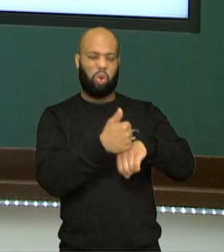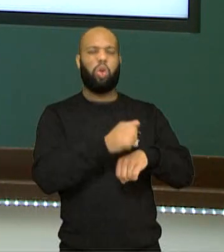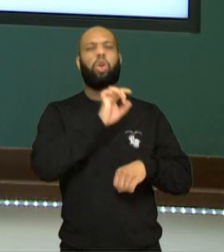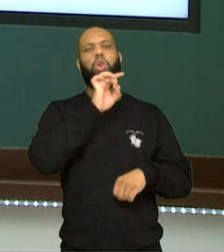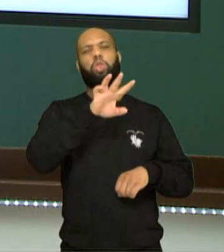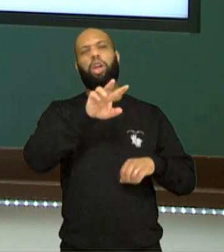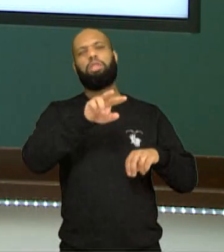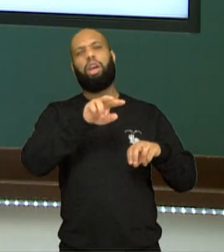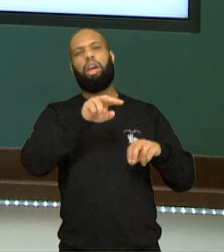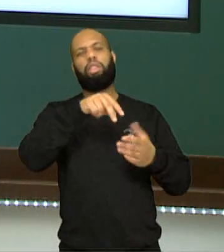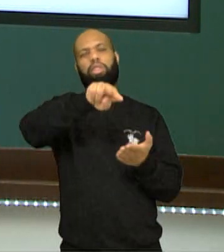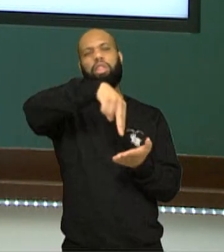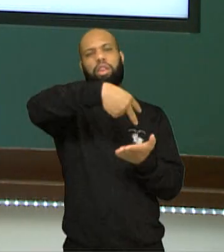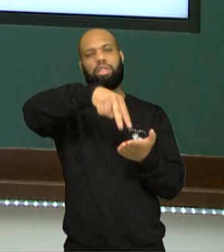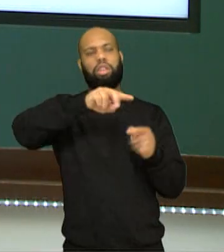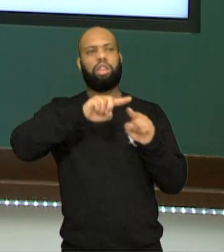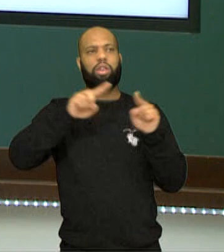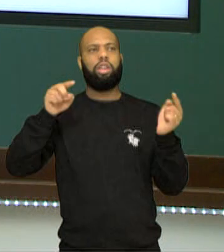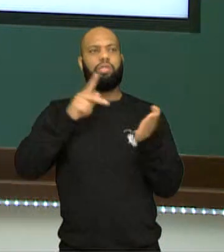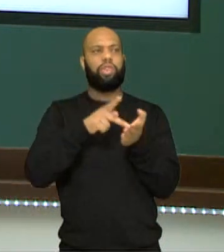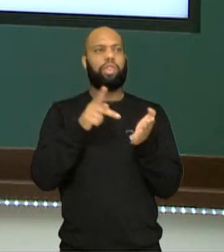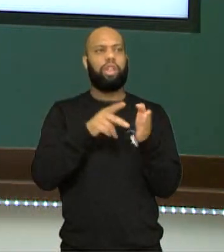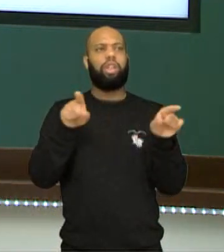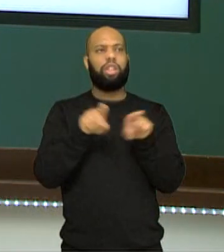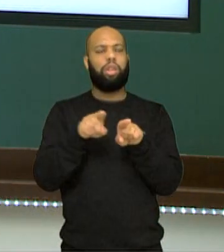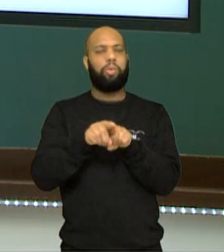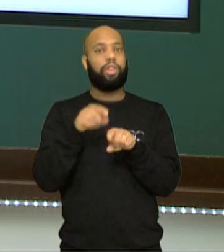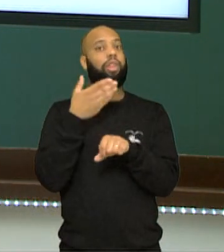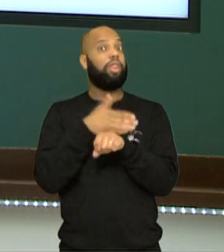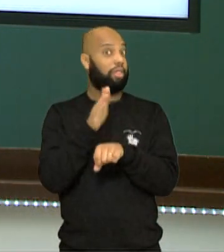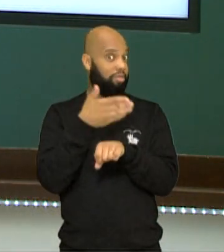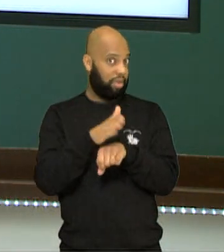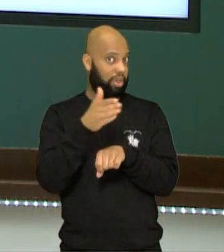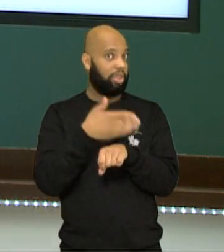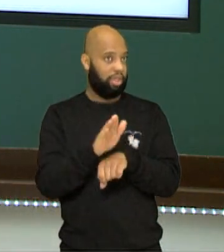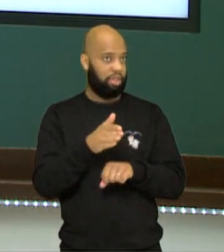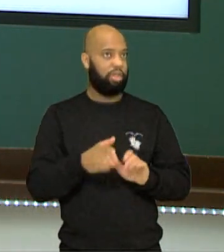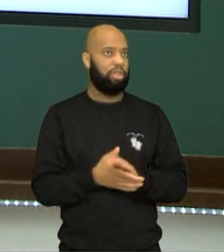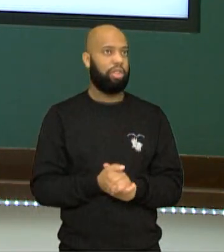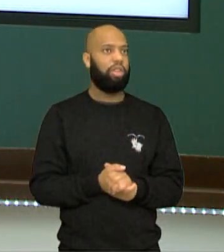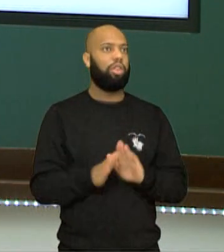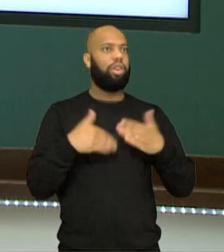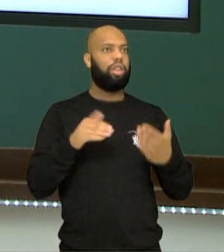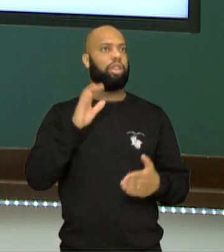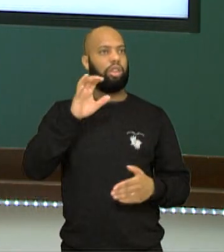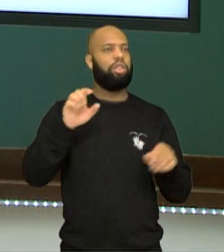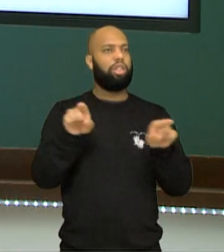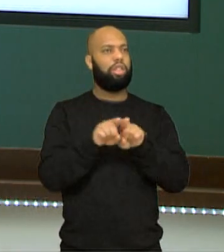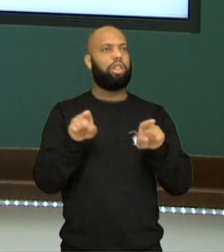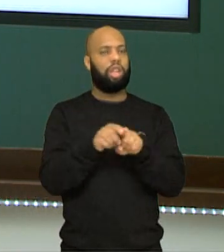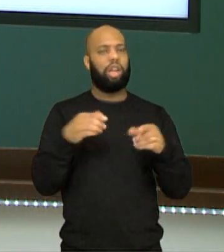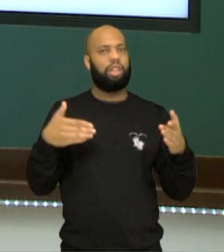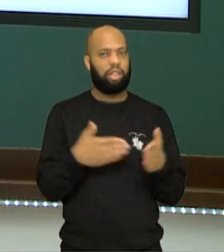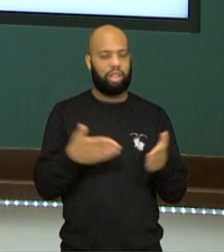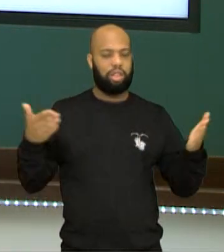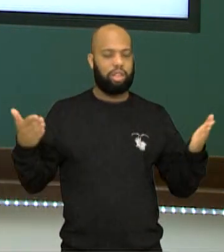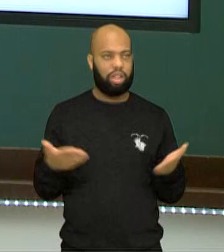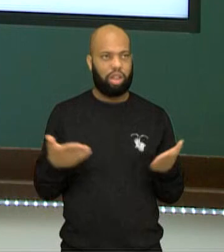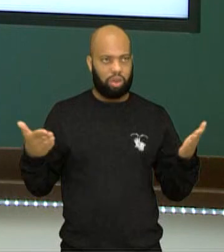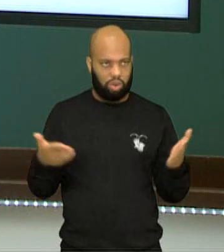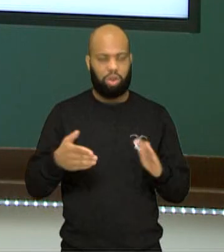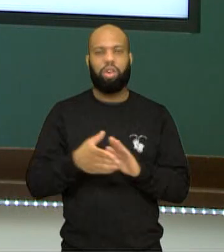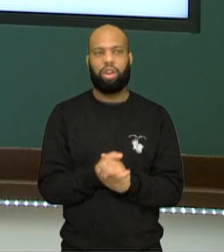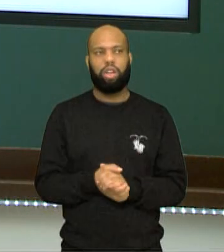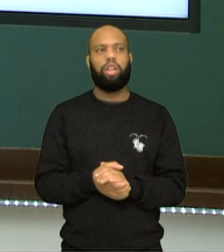só dançando, e na verdade eles também estavam treinando, né? Olha que legal. E isso até hoje a gente tem, né? E fora quando a